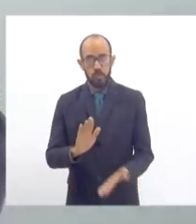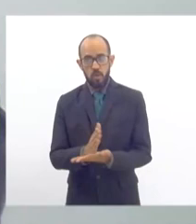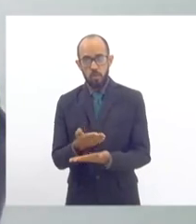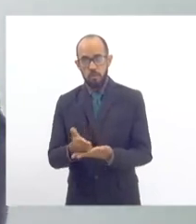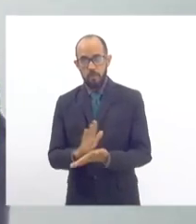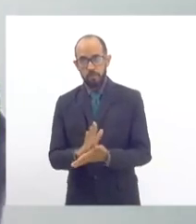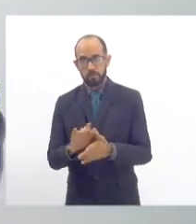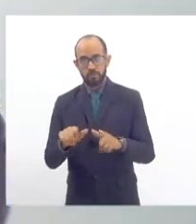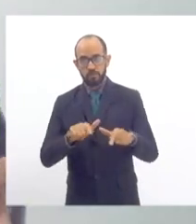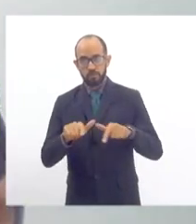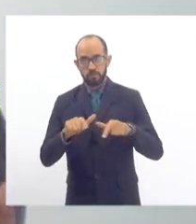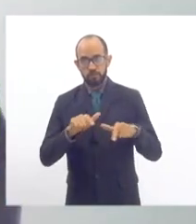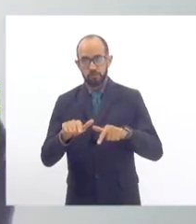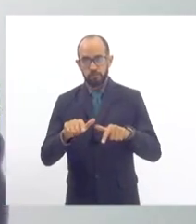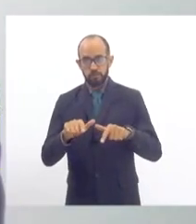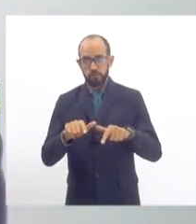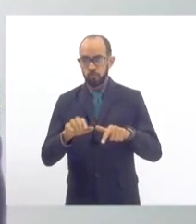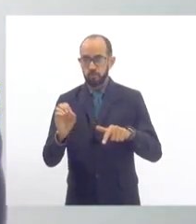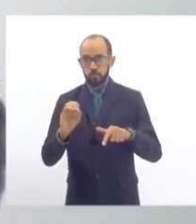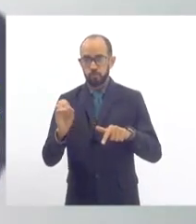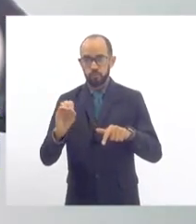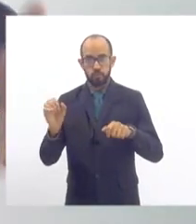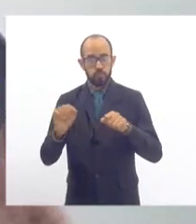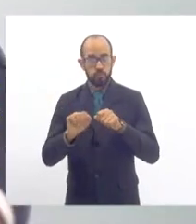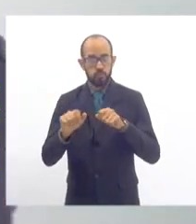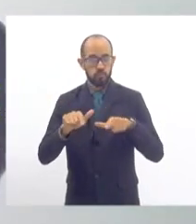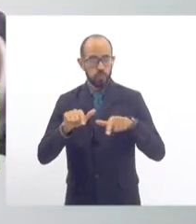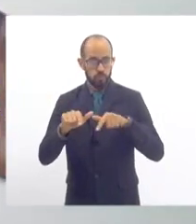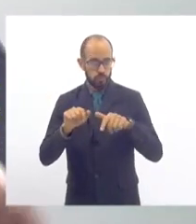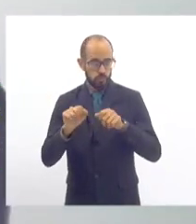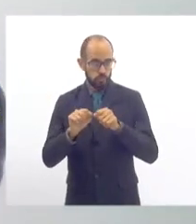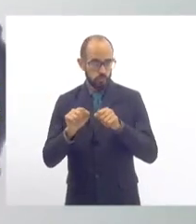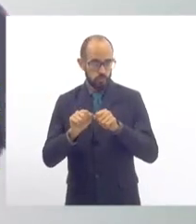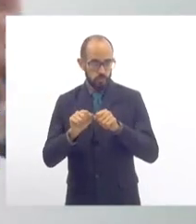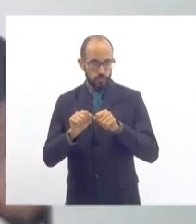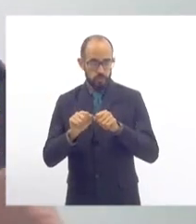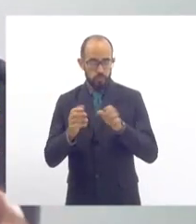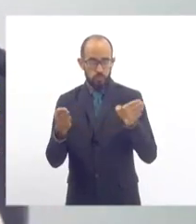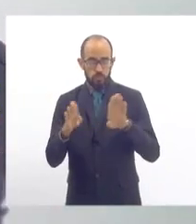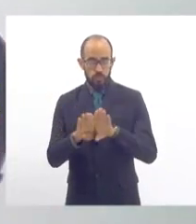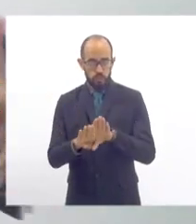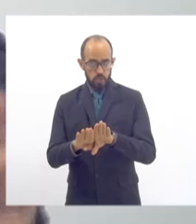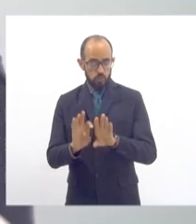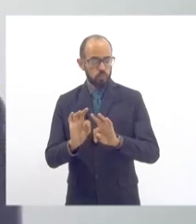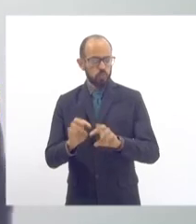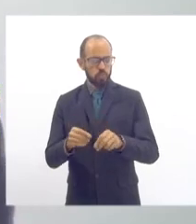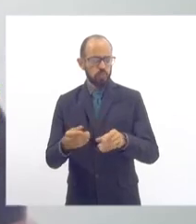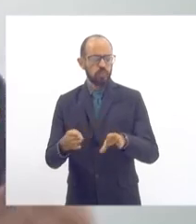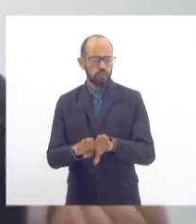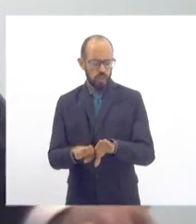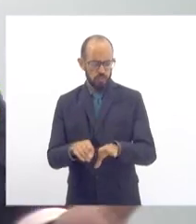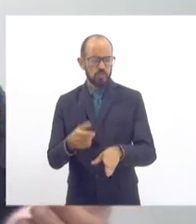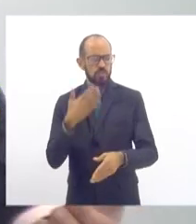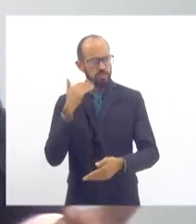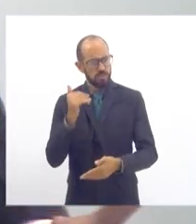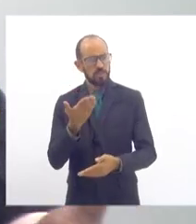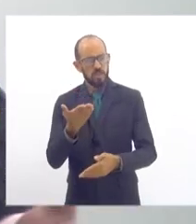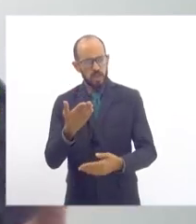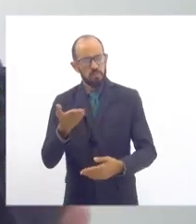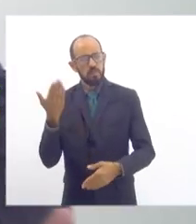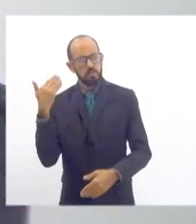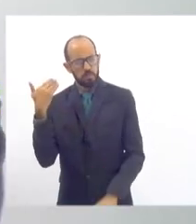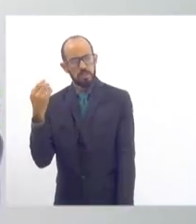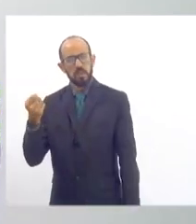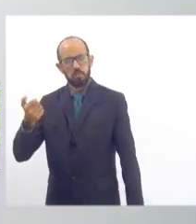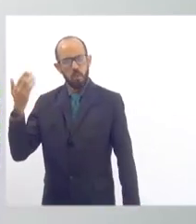foram feitos nenhum serviço, né? Então, assim, alguns postos ficaram fechados, escolas fecharam, né? Foi um passado muito